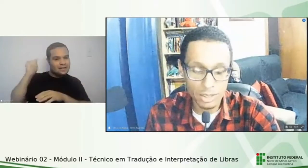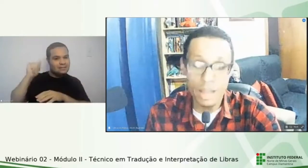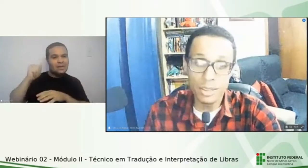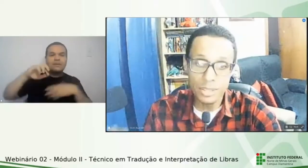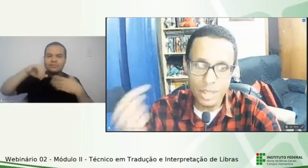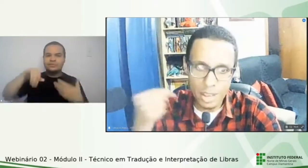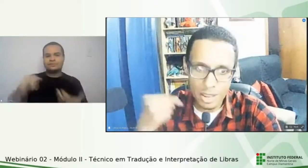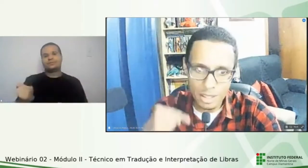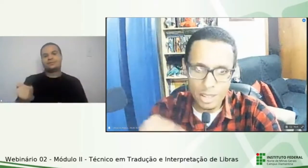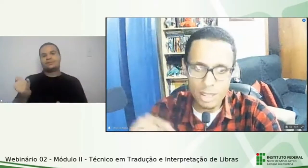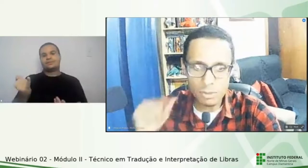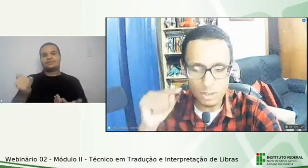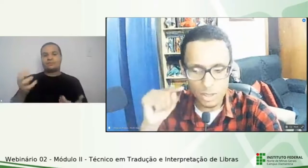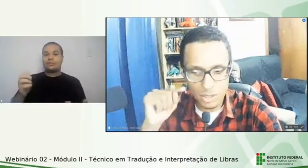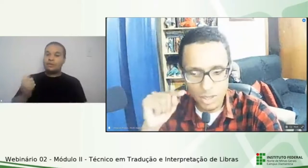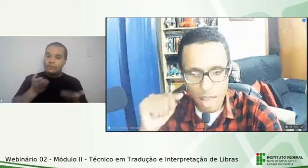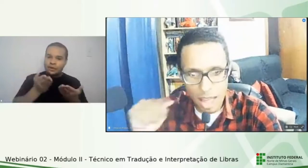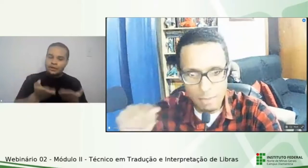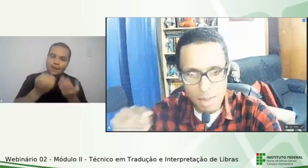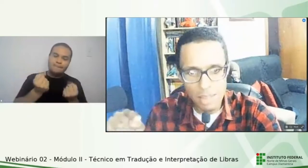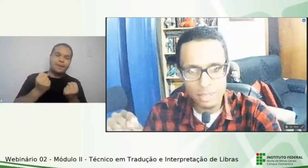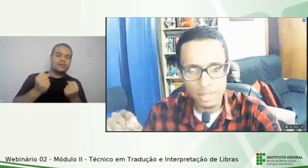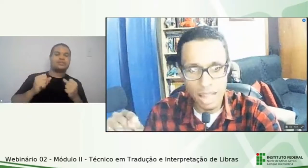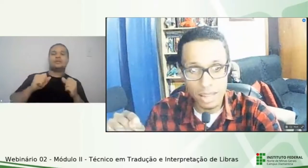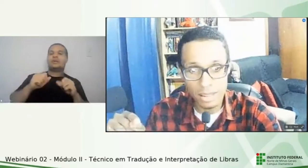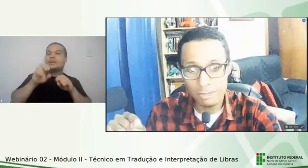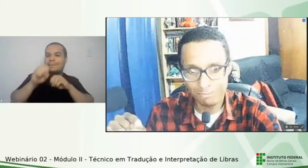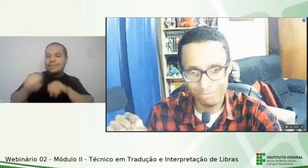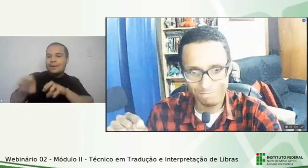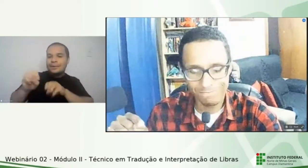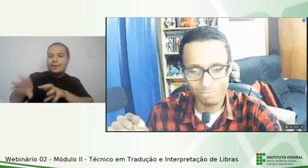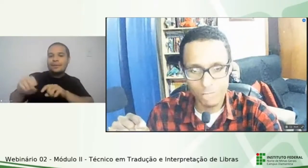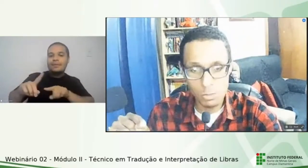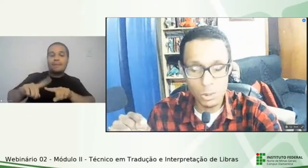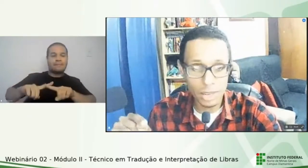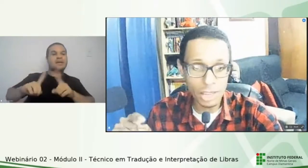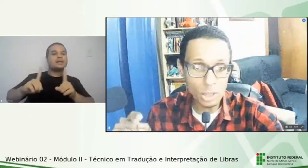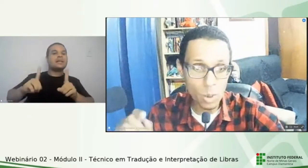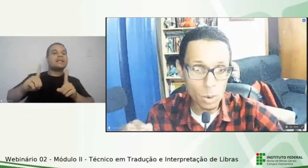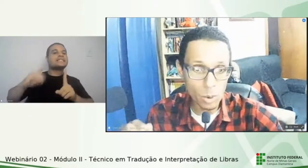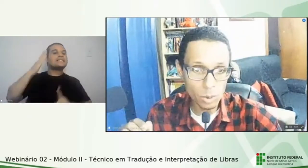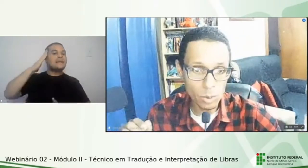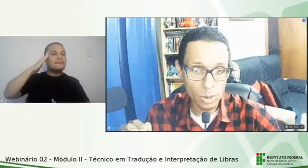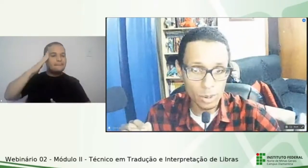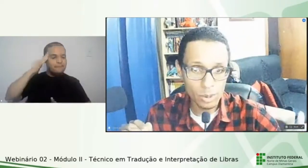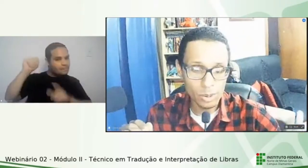sinais, desde que você saiba ensinar. Porque